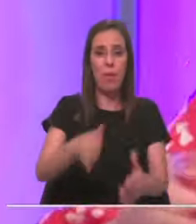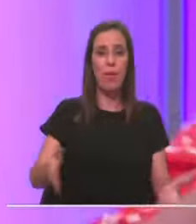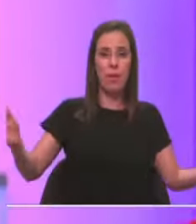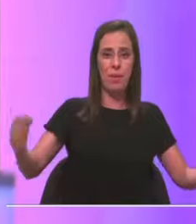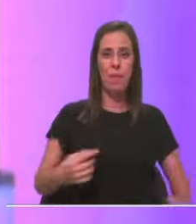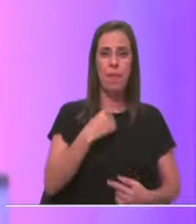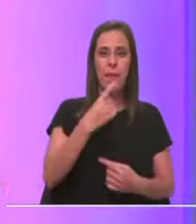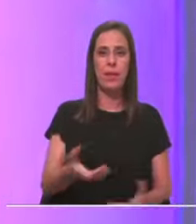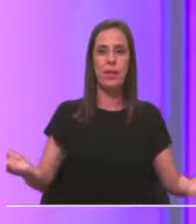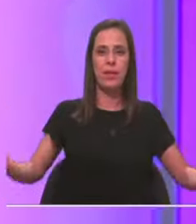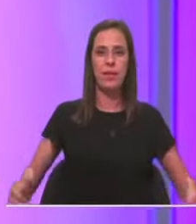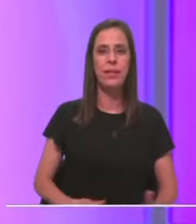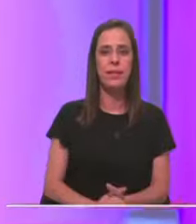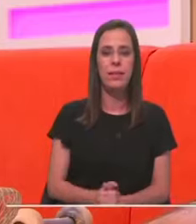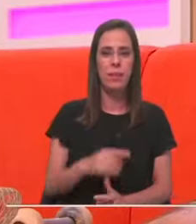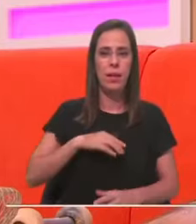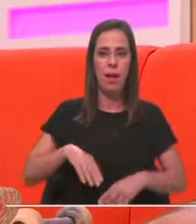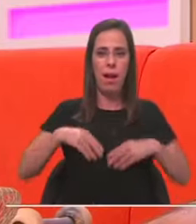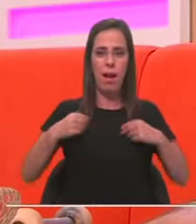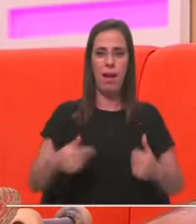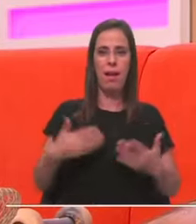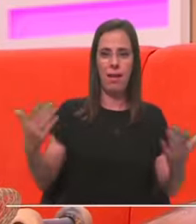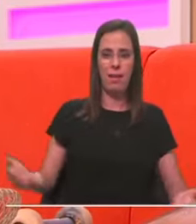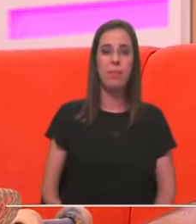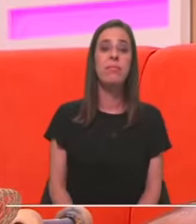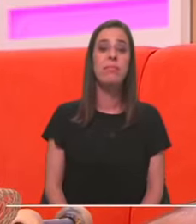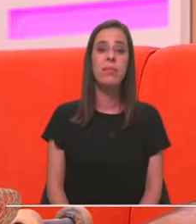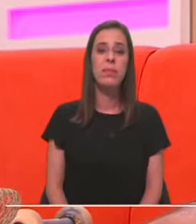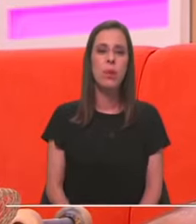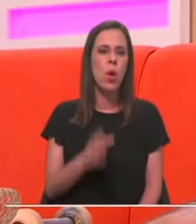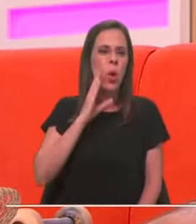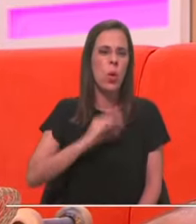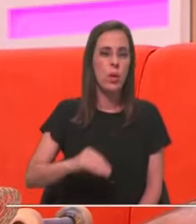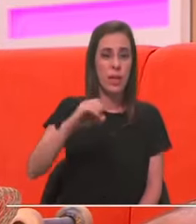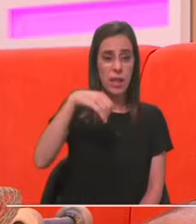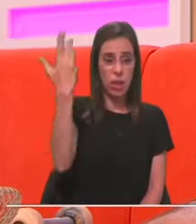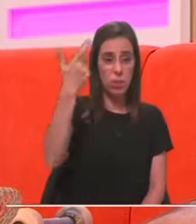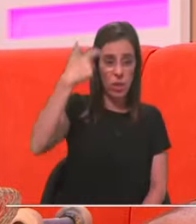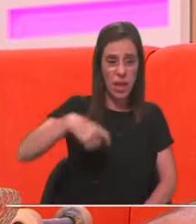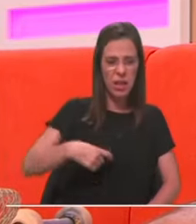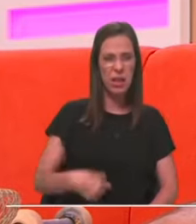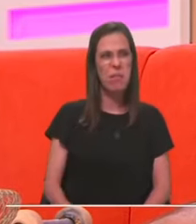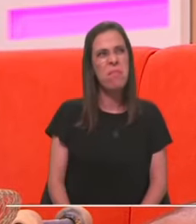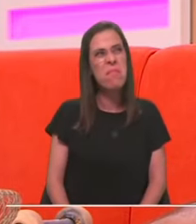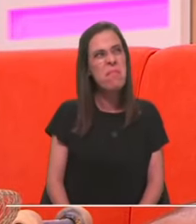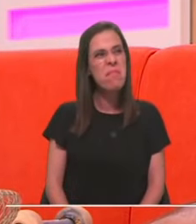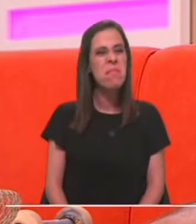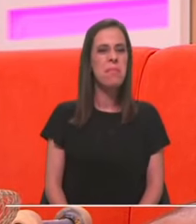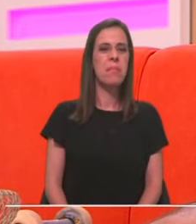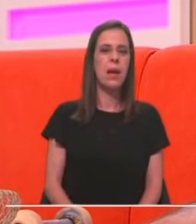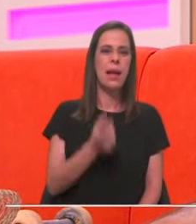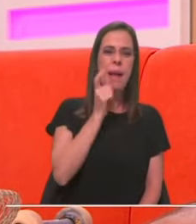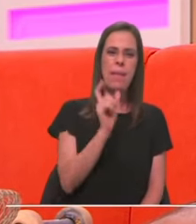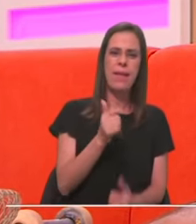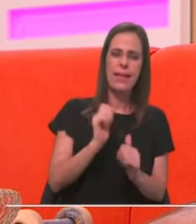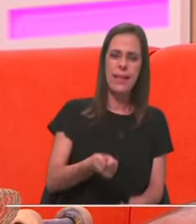água e diz aquilo que que te vai na alma não não sei se esquecida a palavra certa eu acho que então qual é a palavra